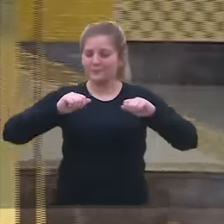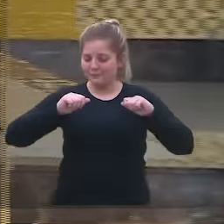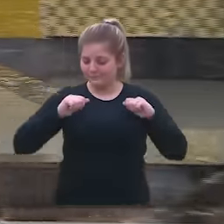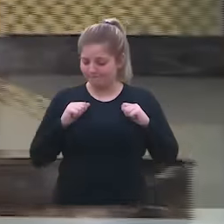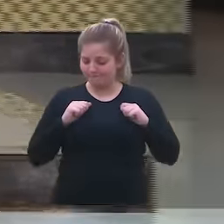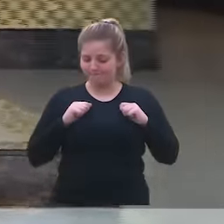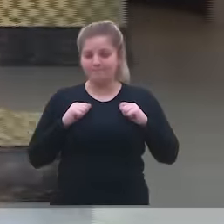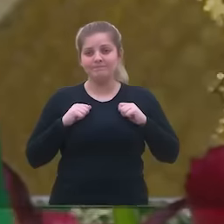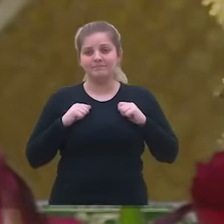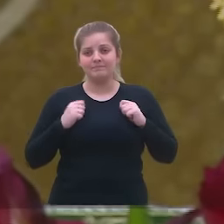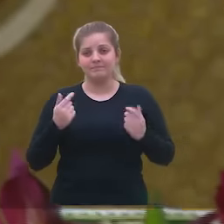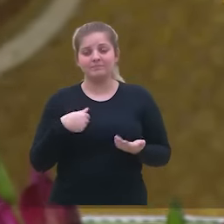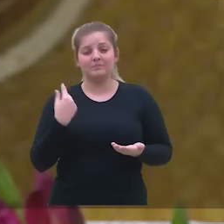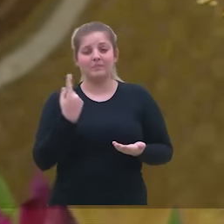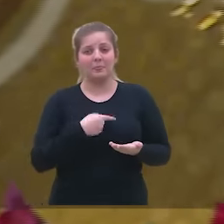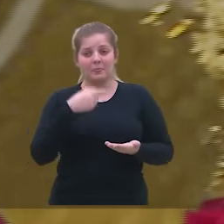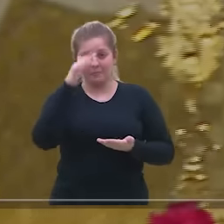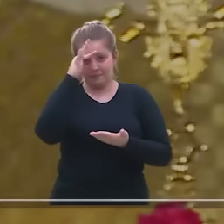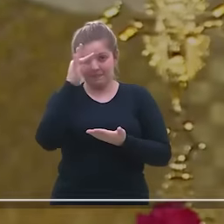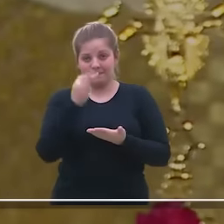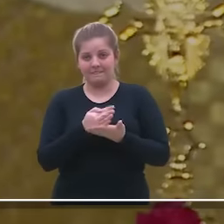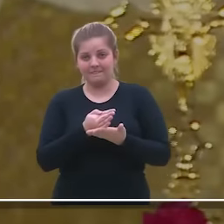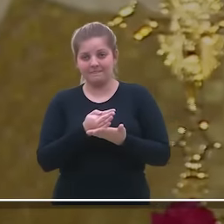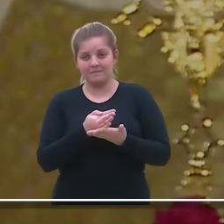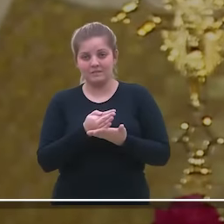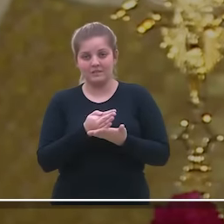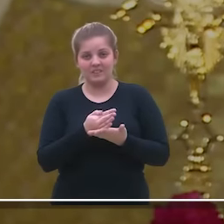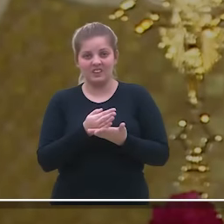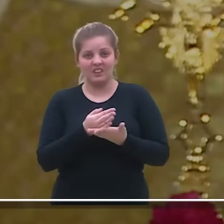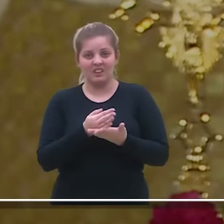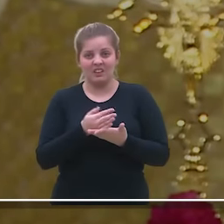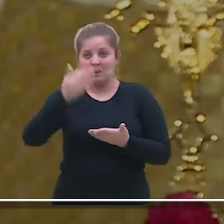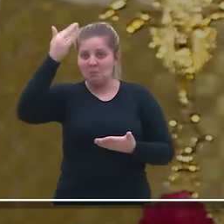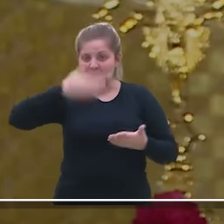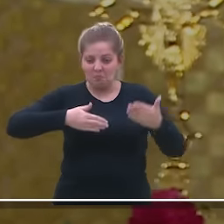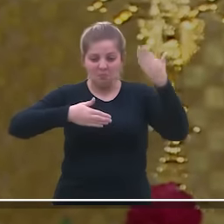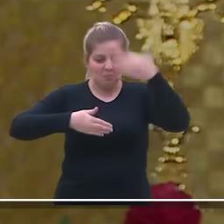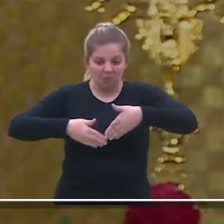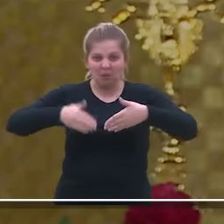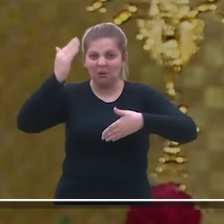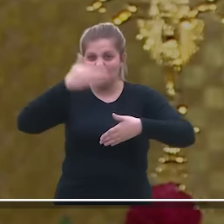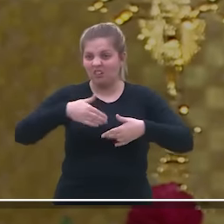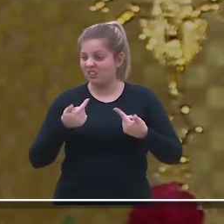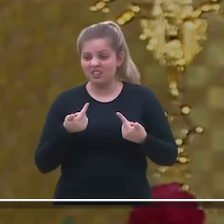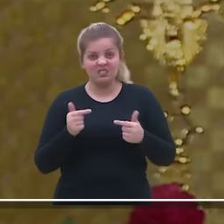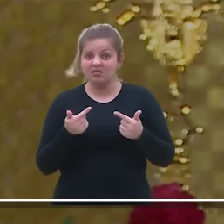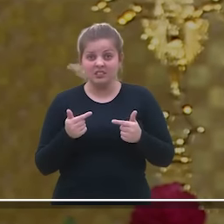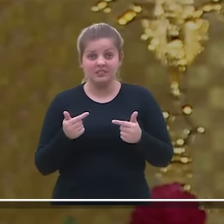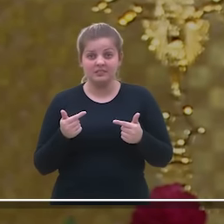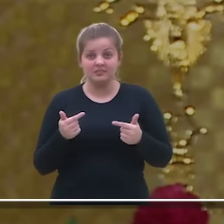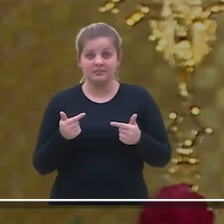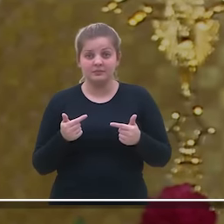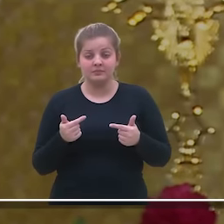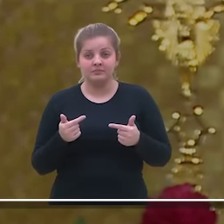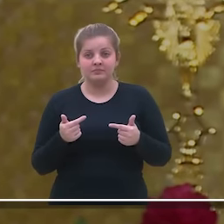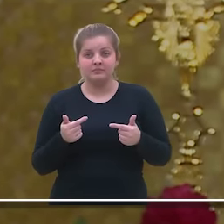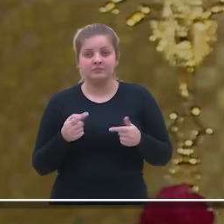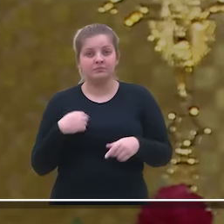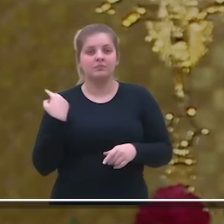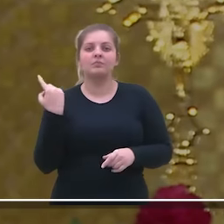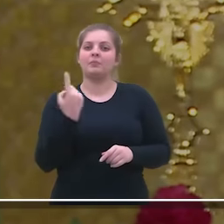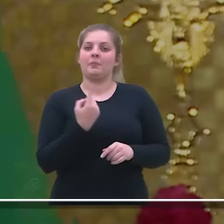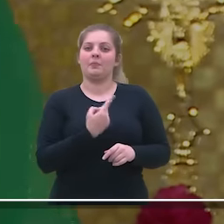confortável a nossa fé não é não é colocada em choque em cheque perdão